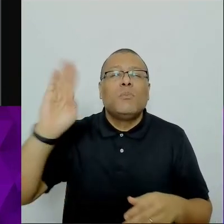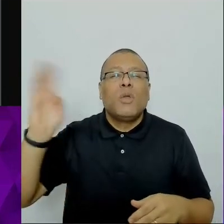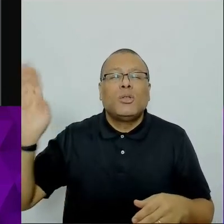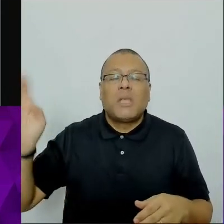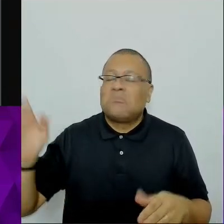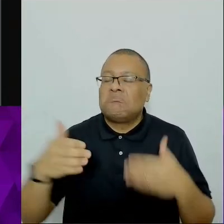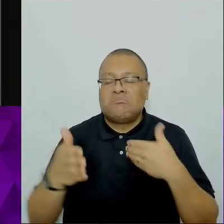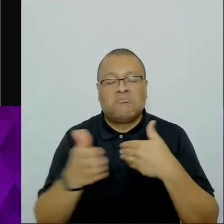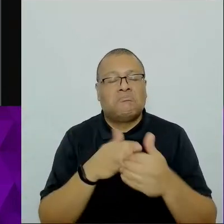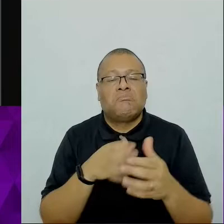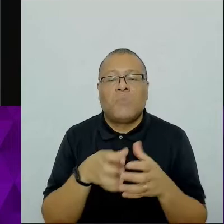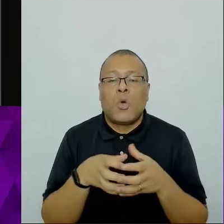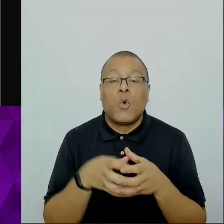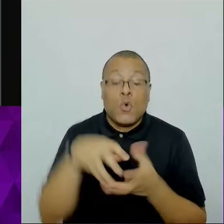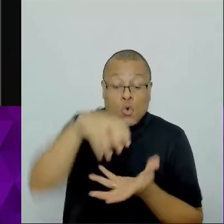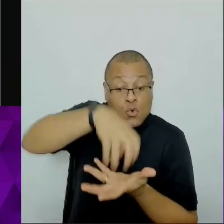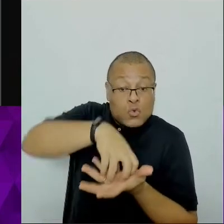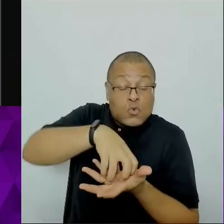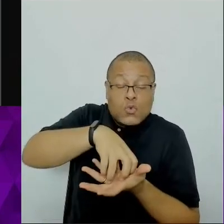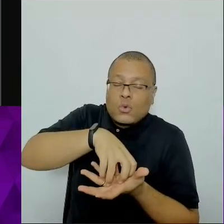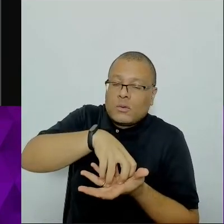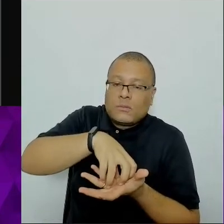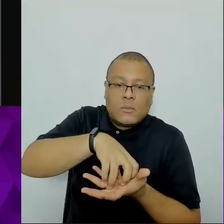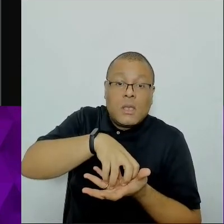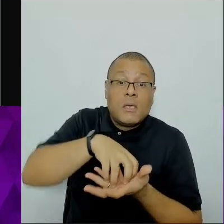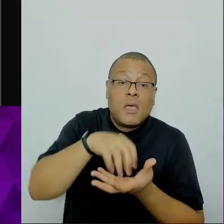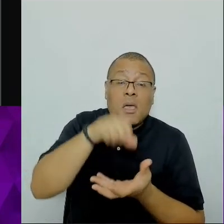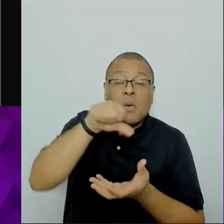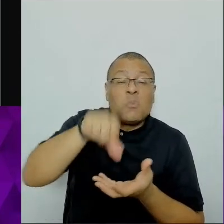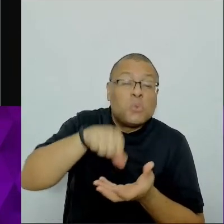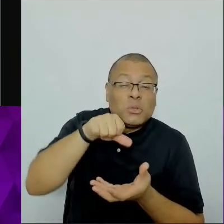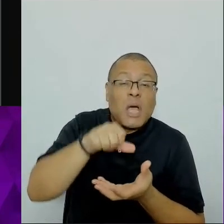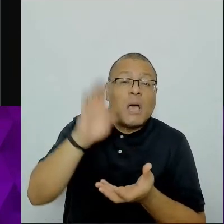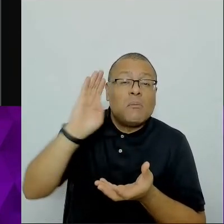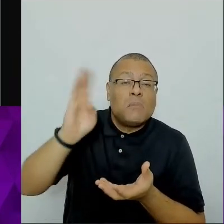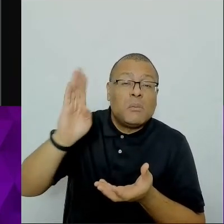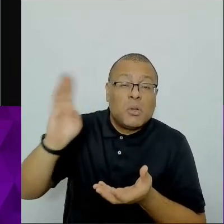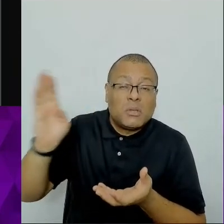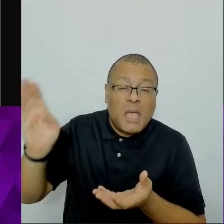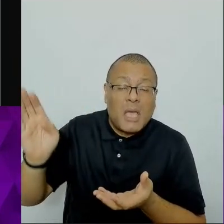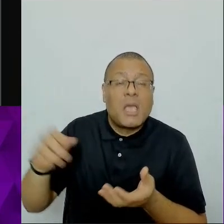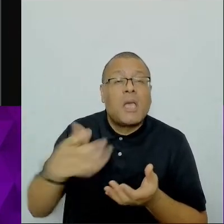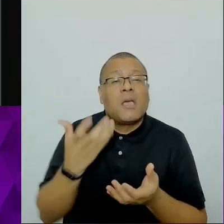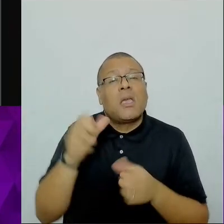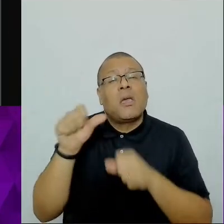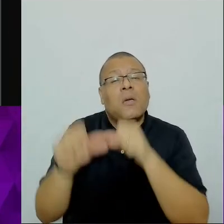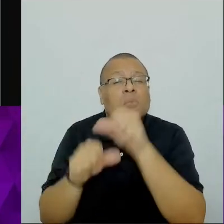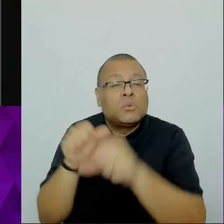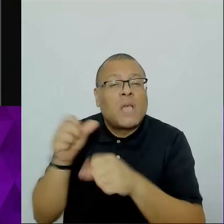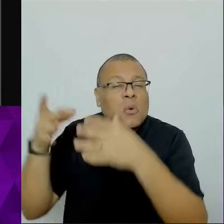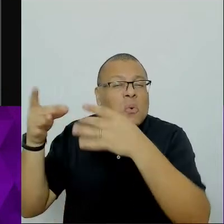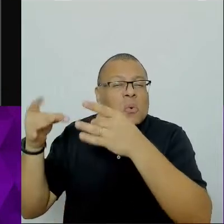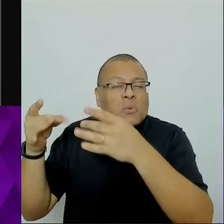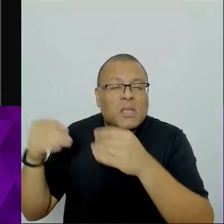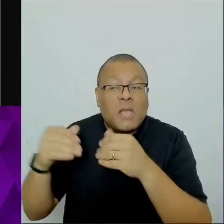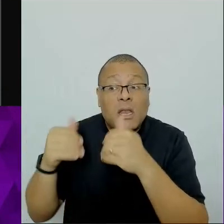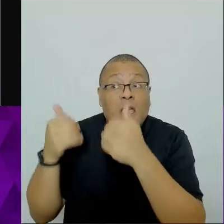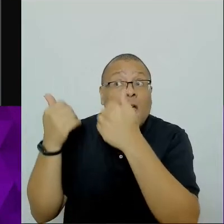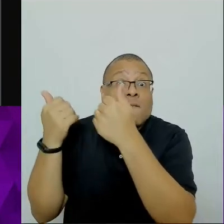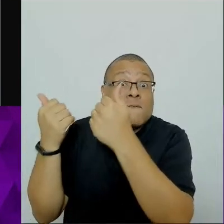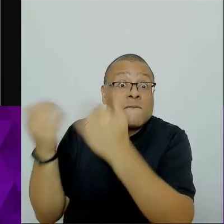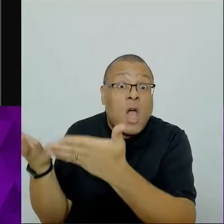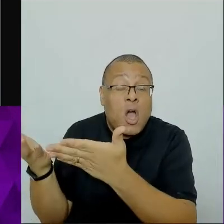totalmente isolado. E se a gente quiser mudar alguma biblioteca, quiser mudar alguma coisa específica por fora, sei lá, a